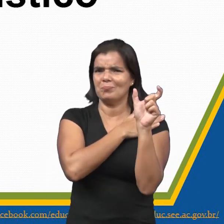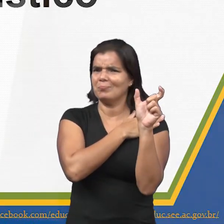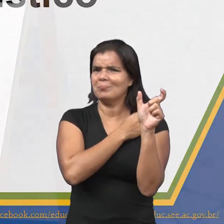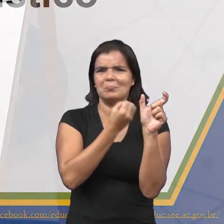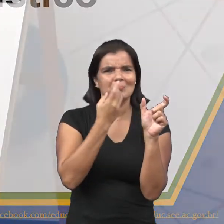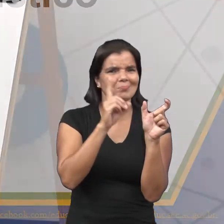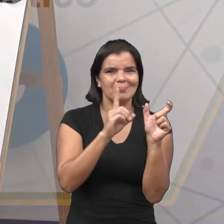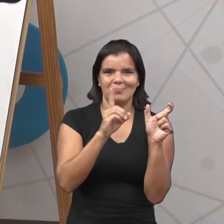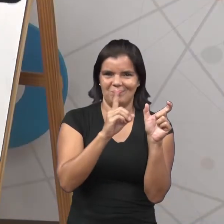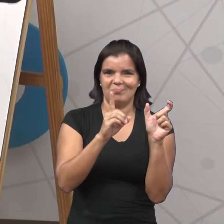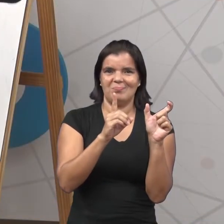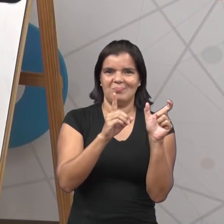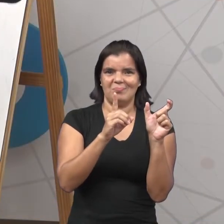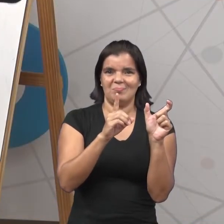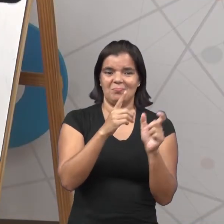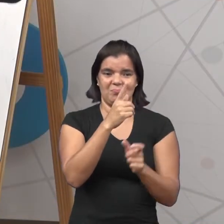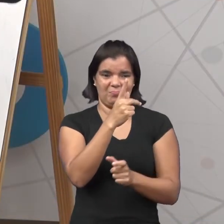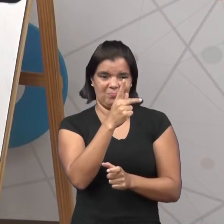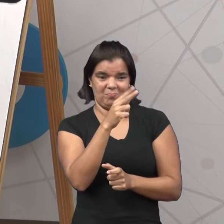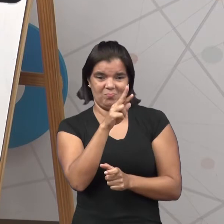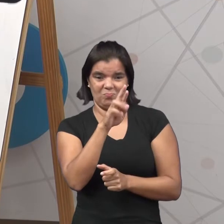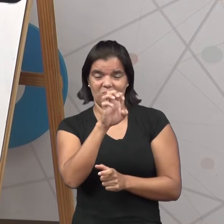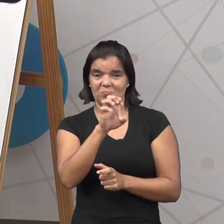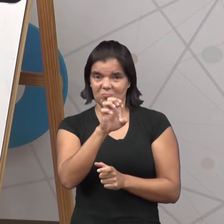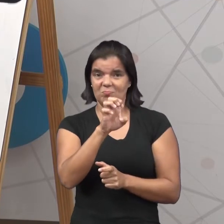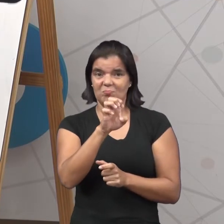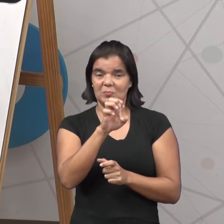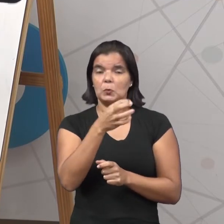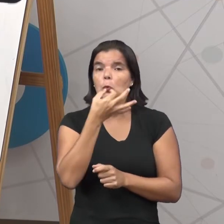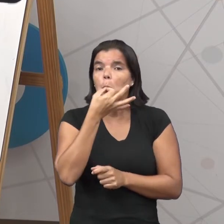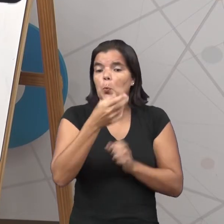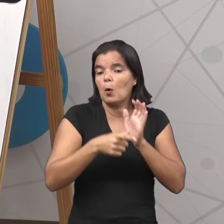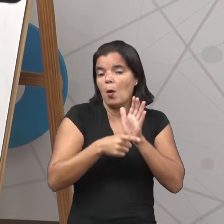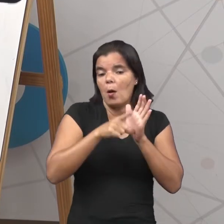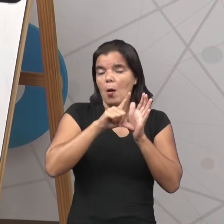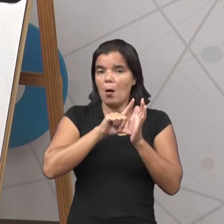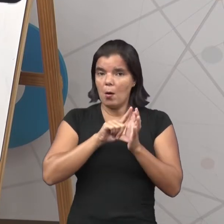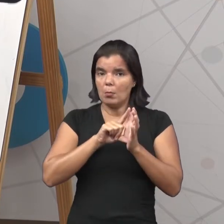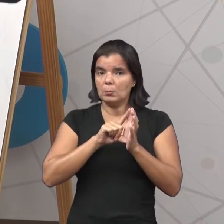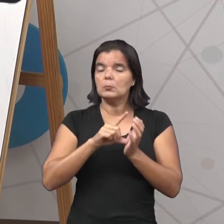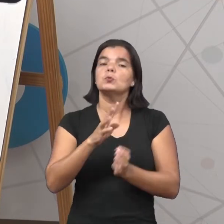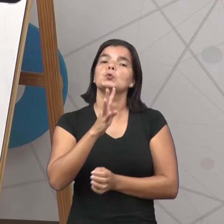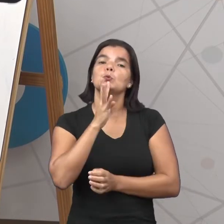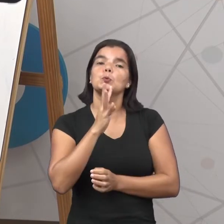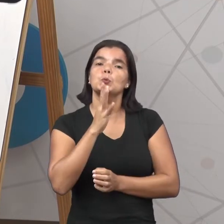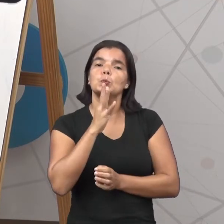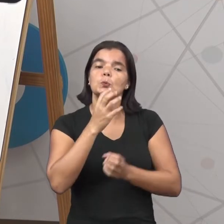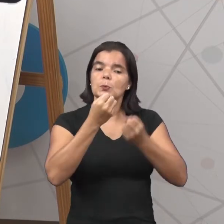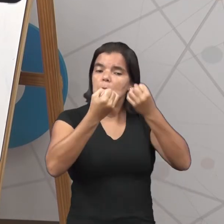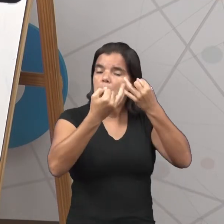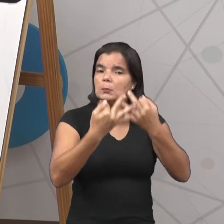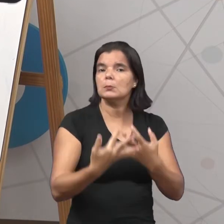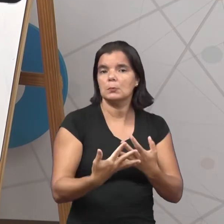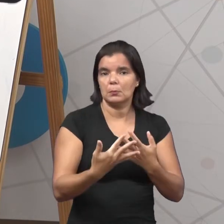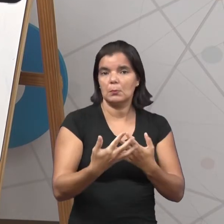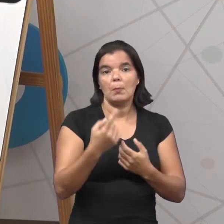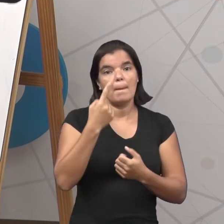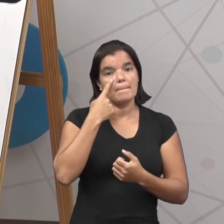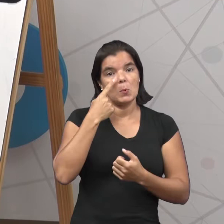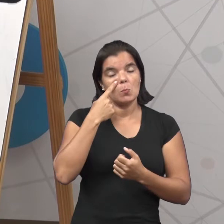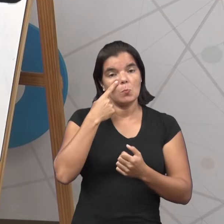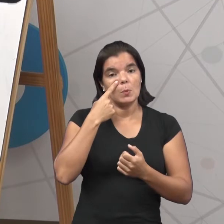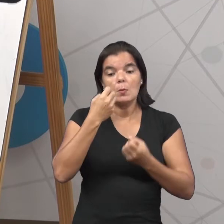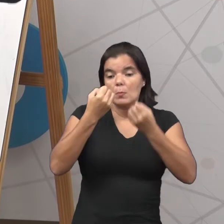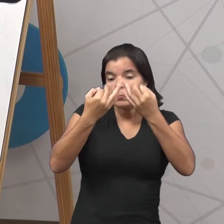Significa você ter ou seja, ter uma opinião antes de você realmente conhecer o conceito. Você tem que conhecer o conceito